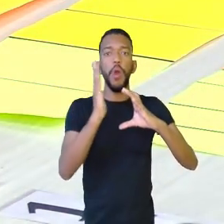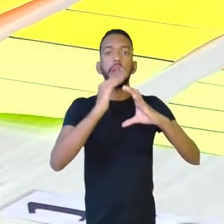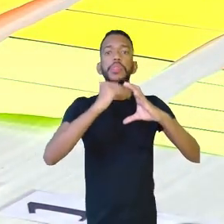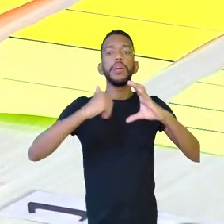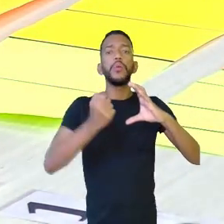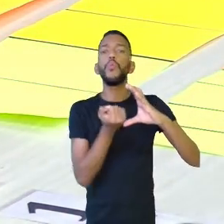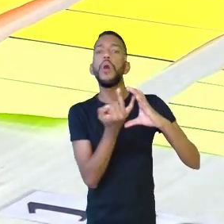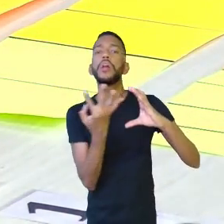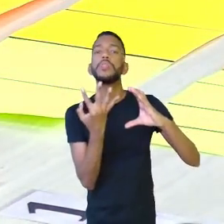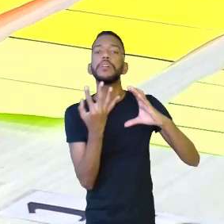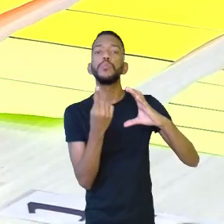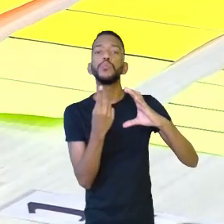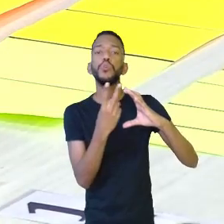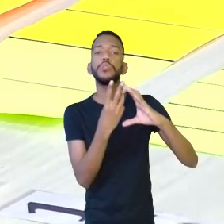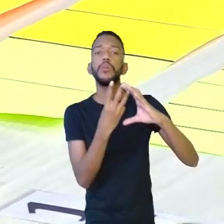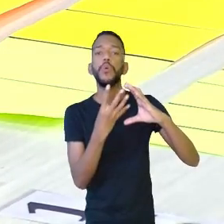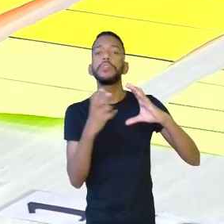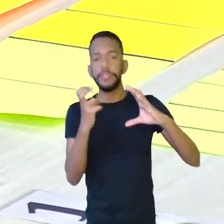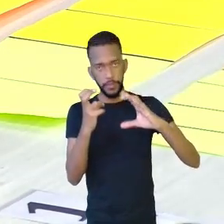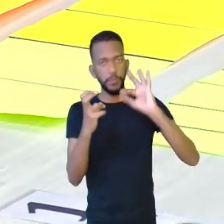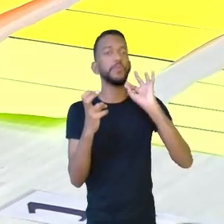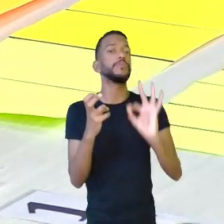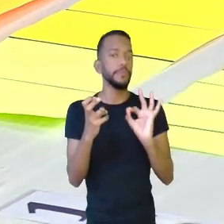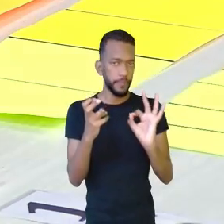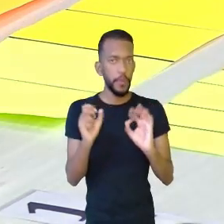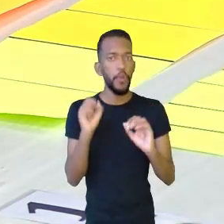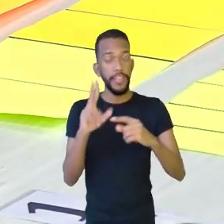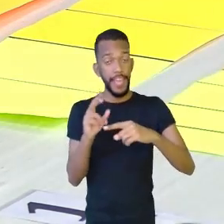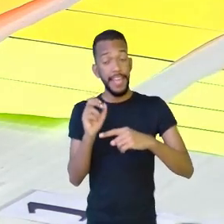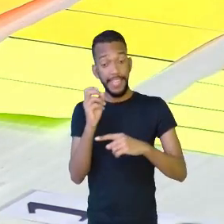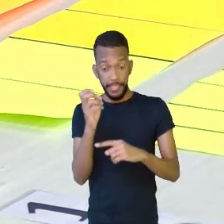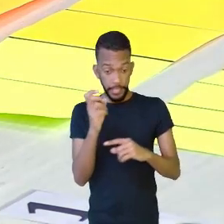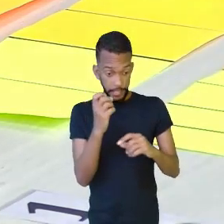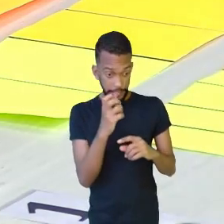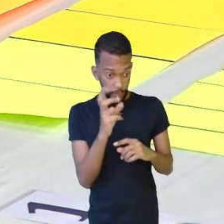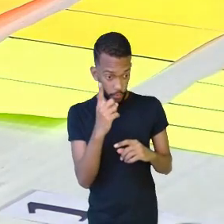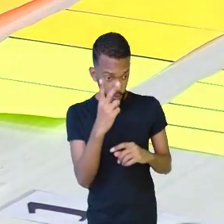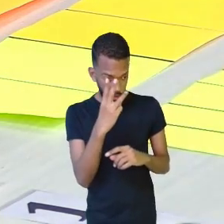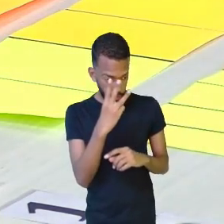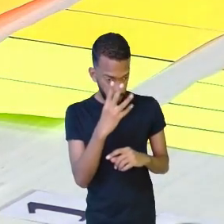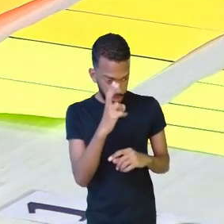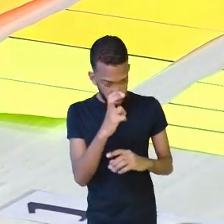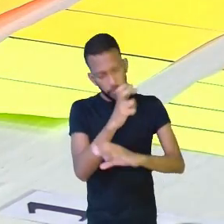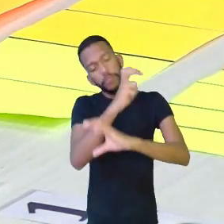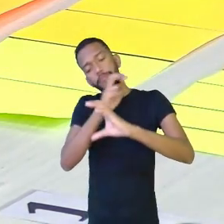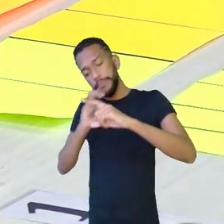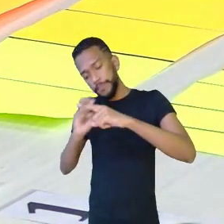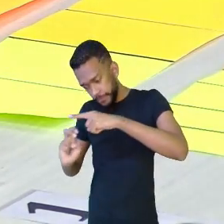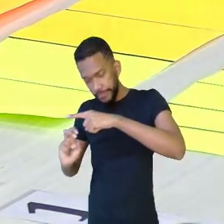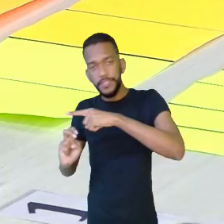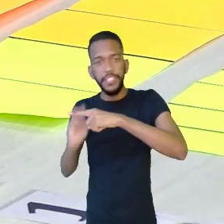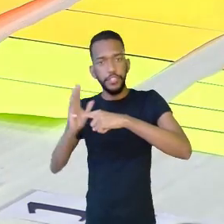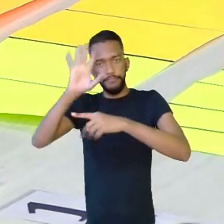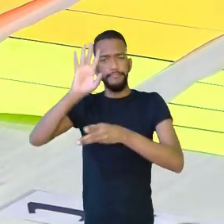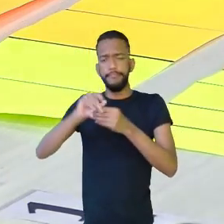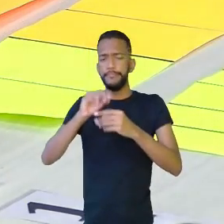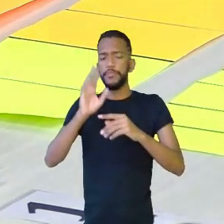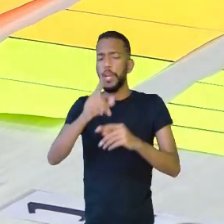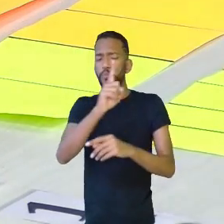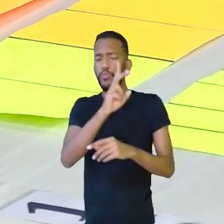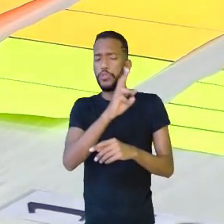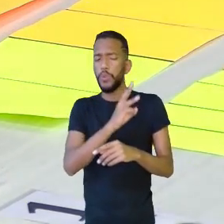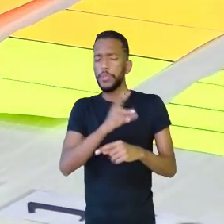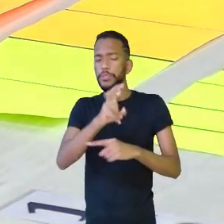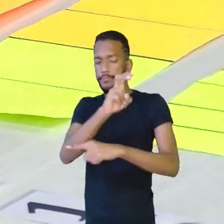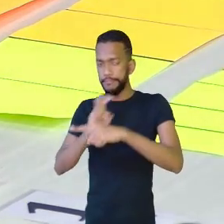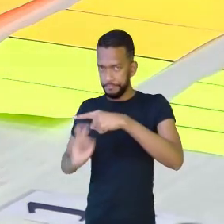quantas partes? Em 5 partes, isso mesmo, inteiro dividido em 5 partes. E